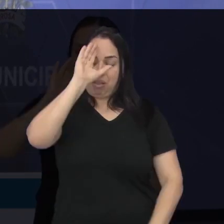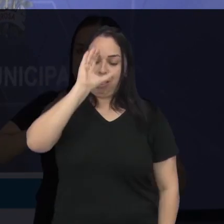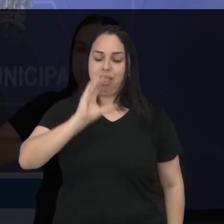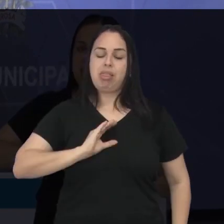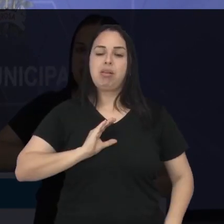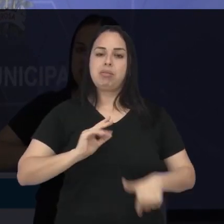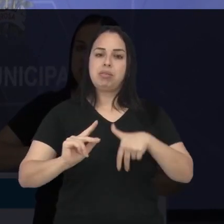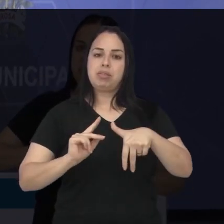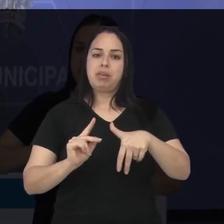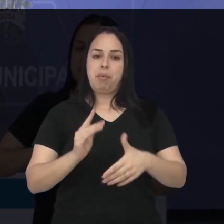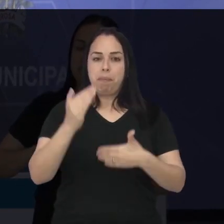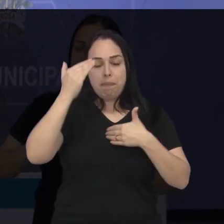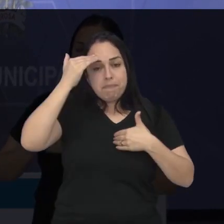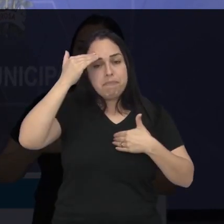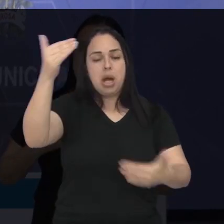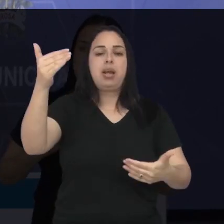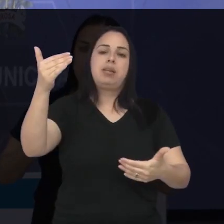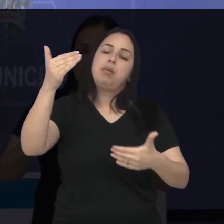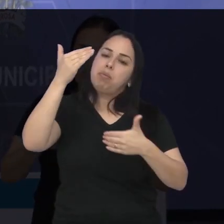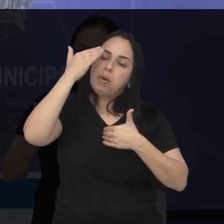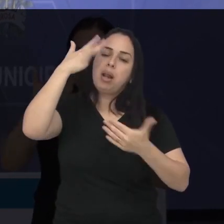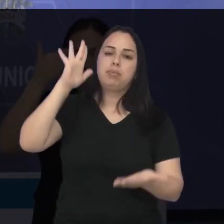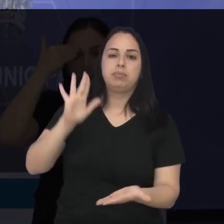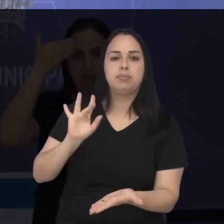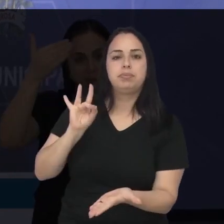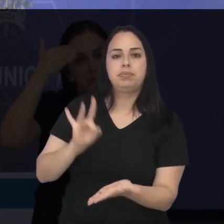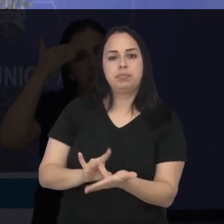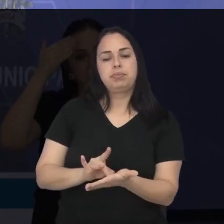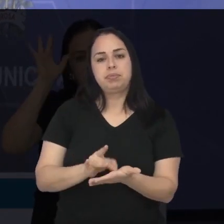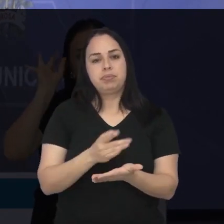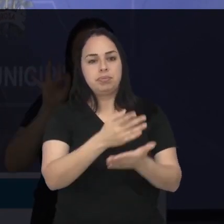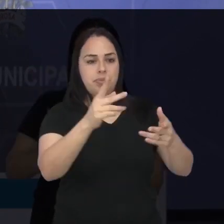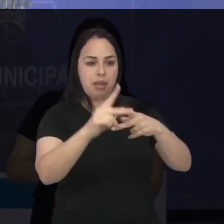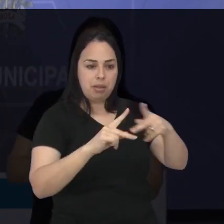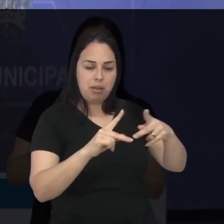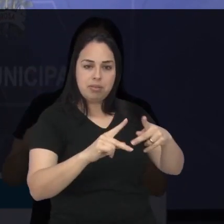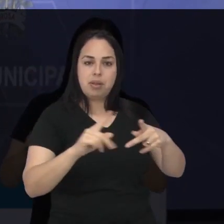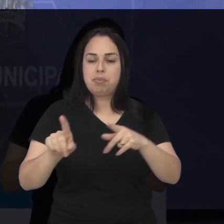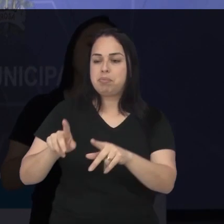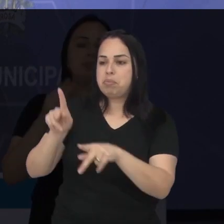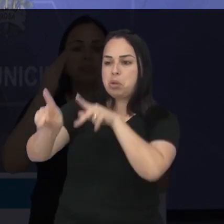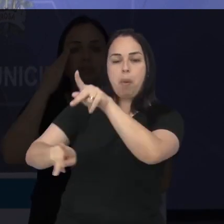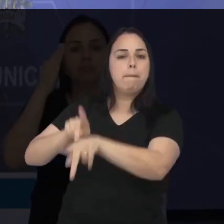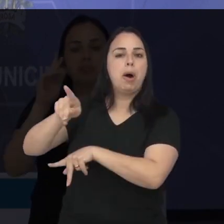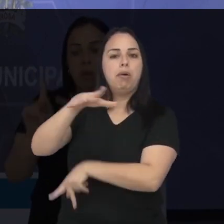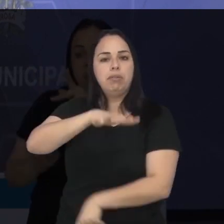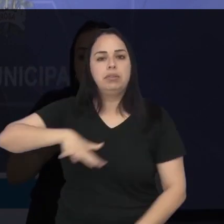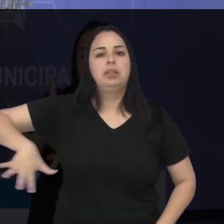Campos, muito obrigado. Muito obrigado mesmo a São José e a todo o seu povo.